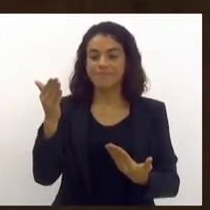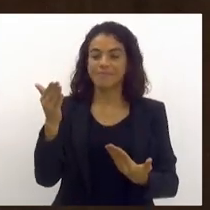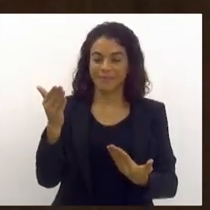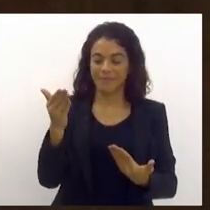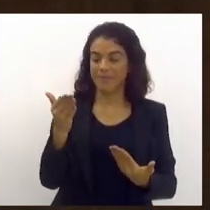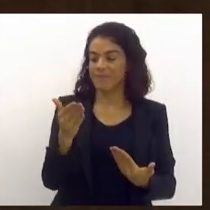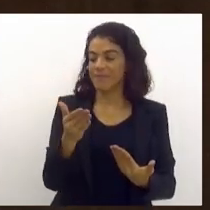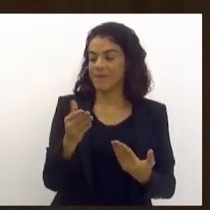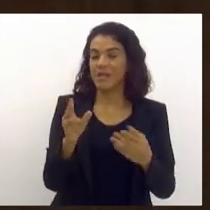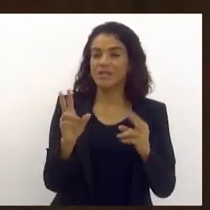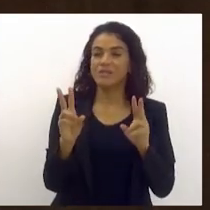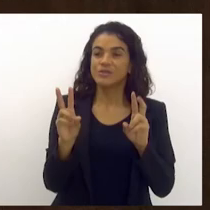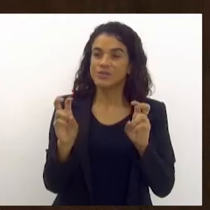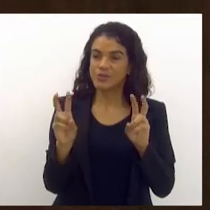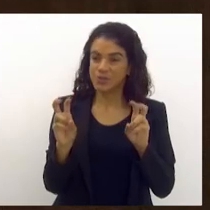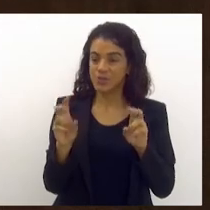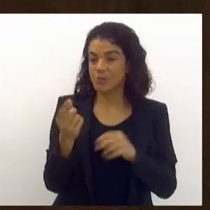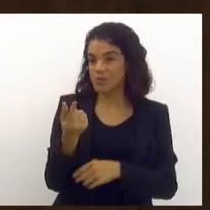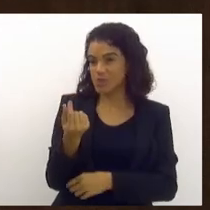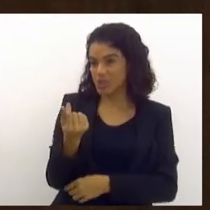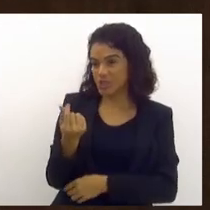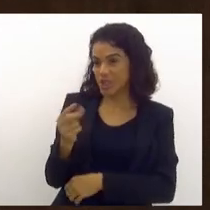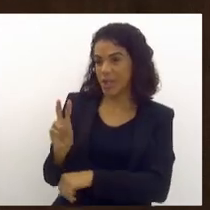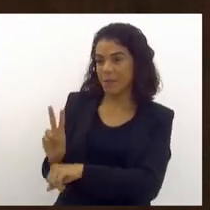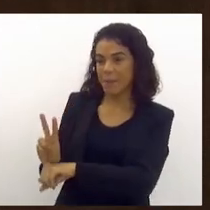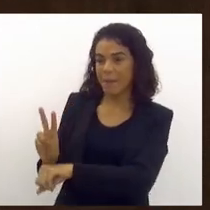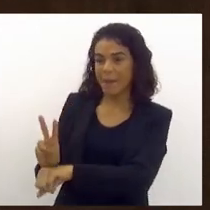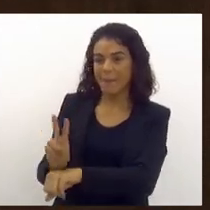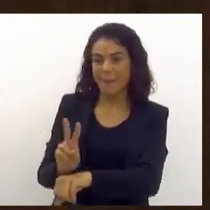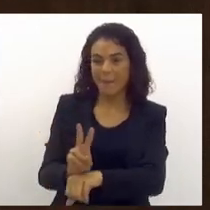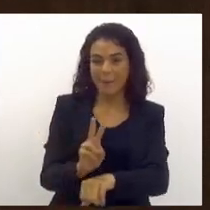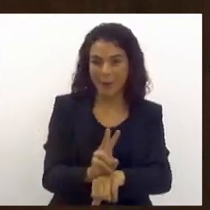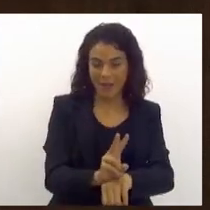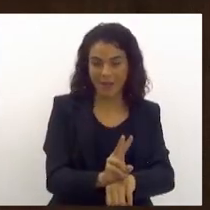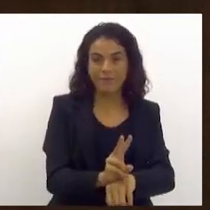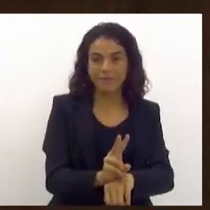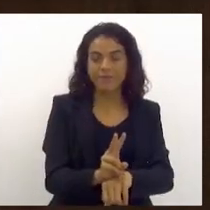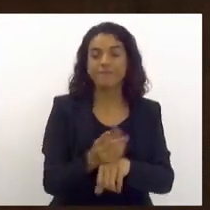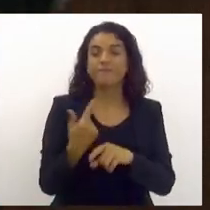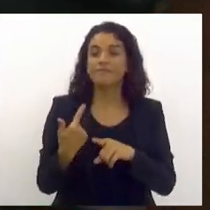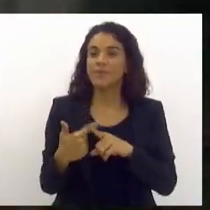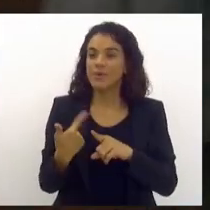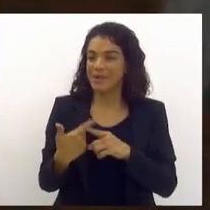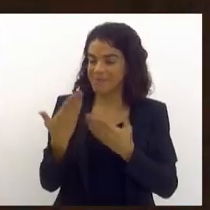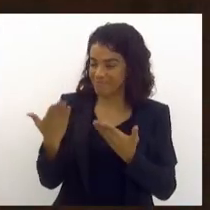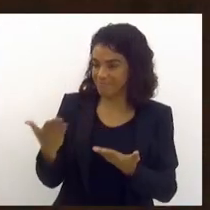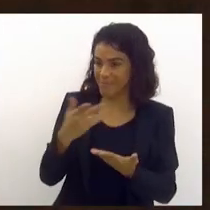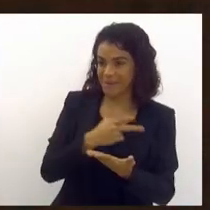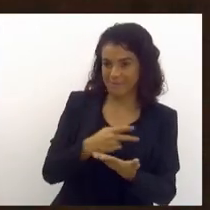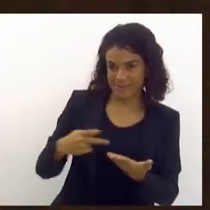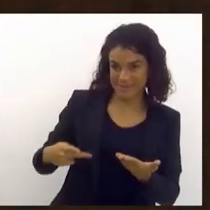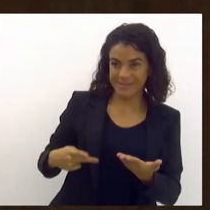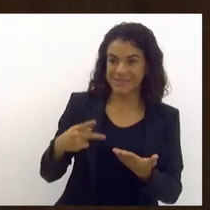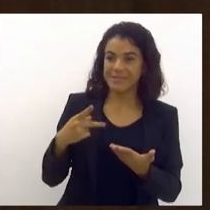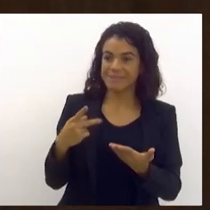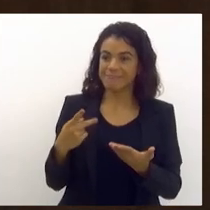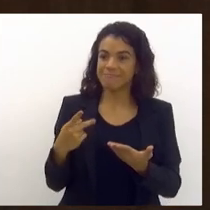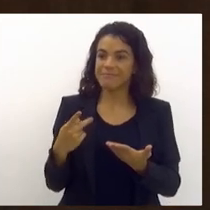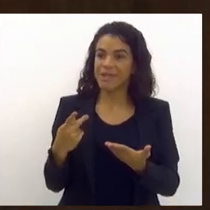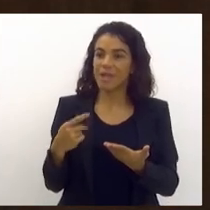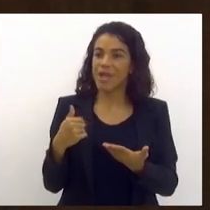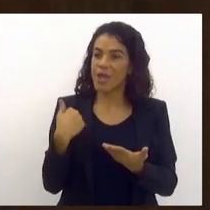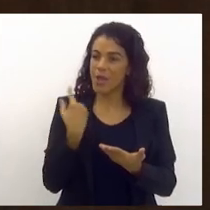com relação aos fundos, presidente, porque, de fato, Vossa Excelência, na construção, eu